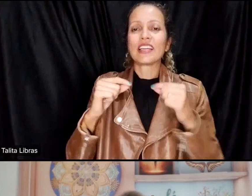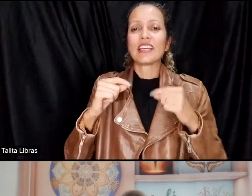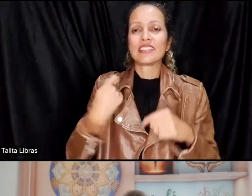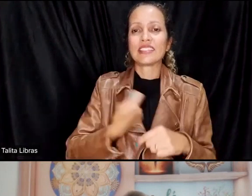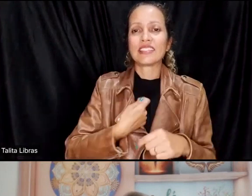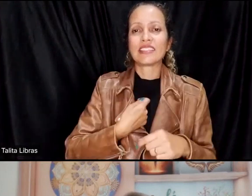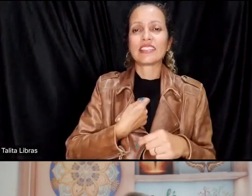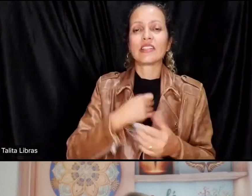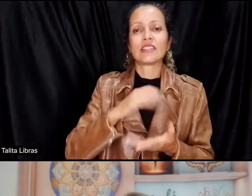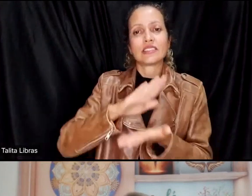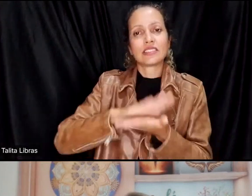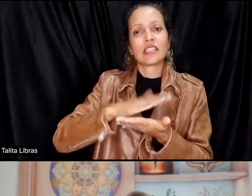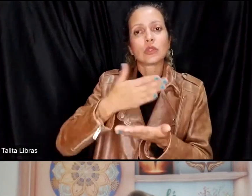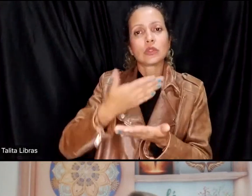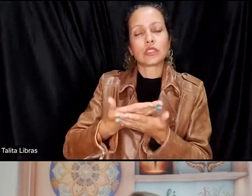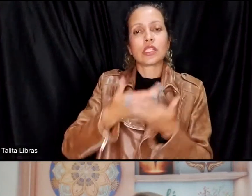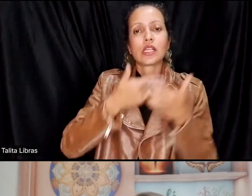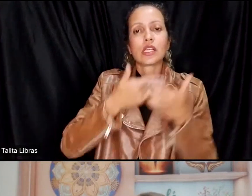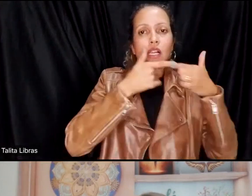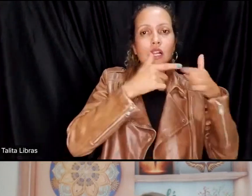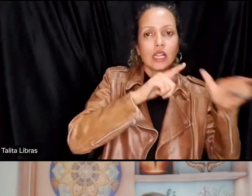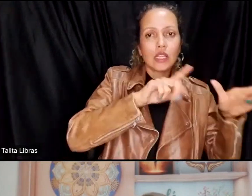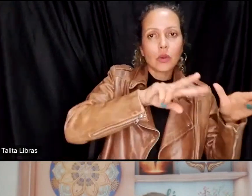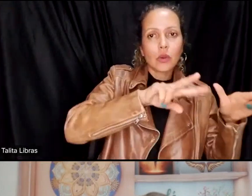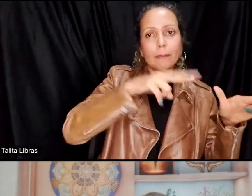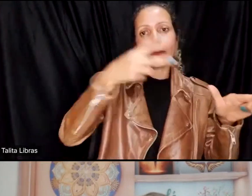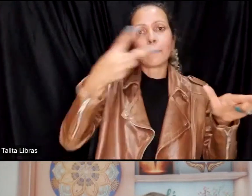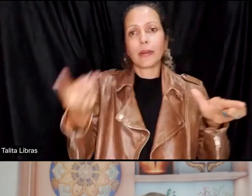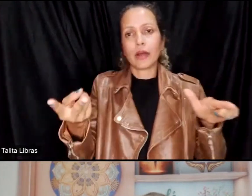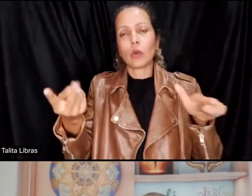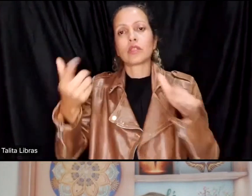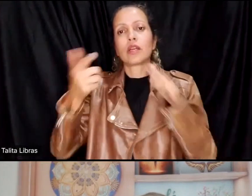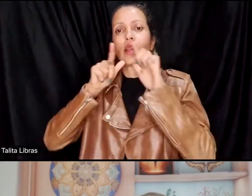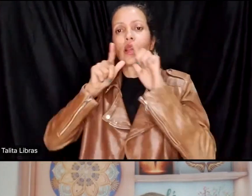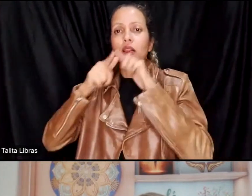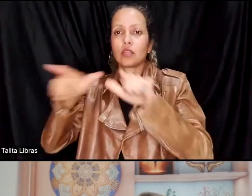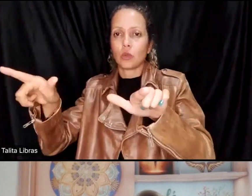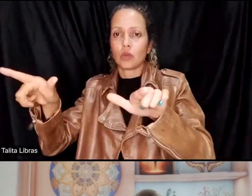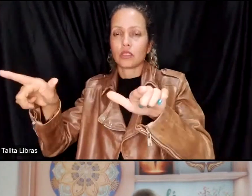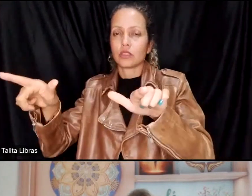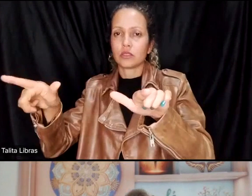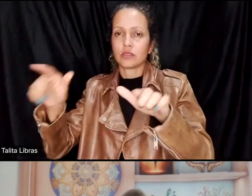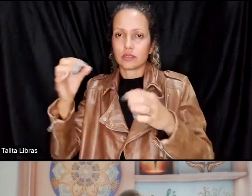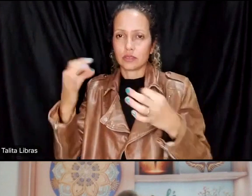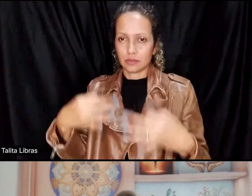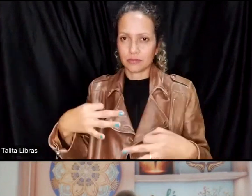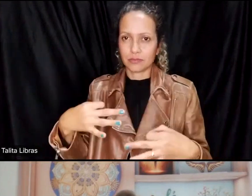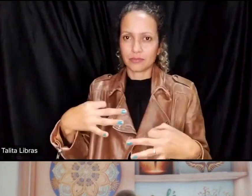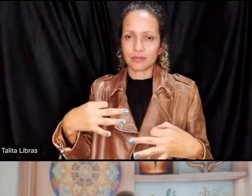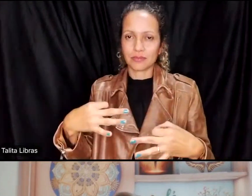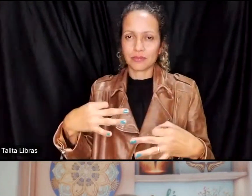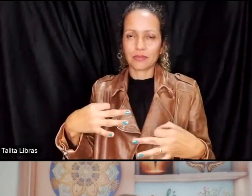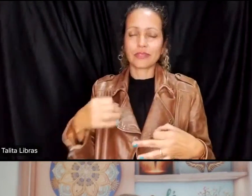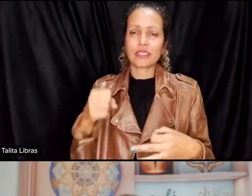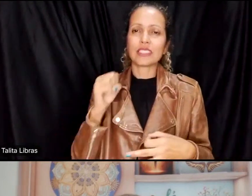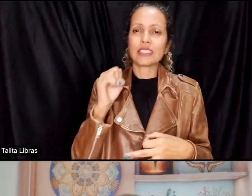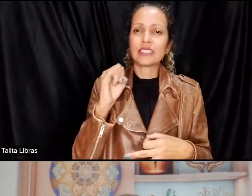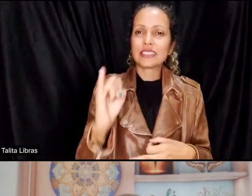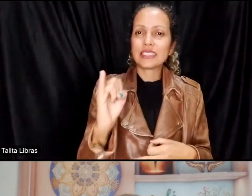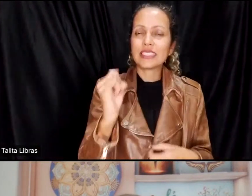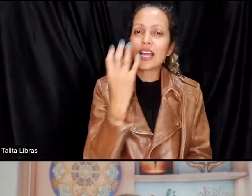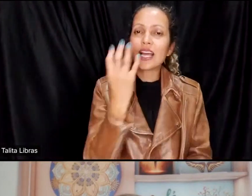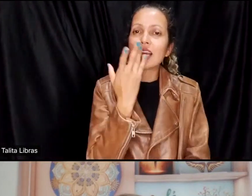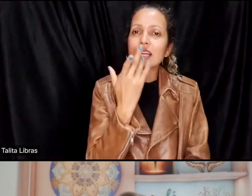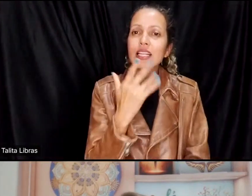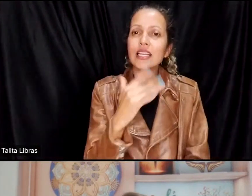de uma língua para a outra, certo? Sim. Se a criança não tem libras,